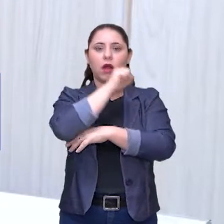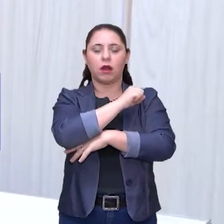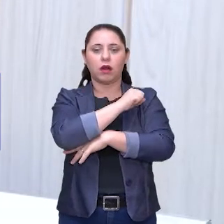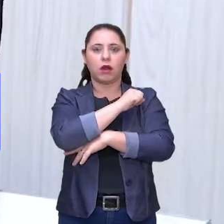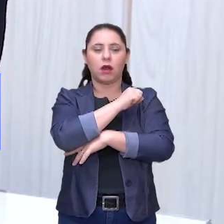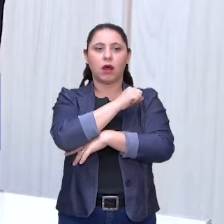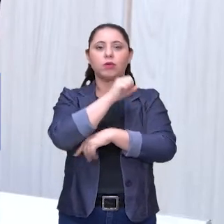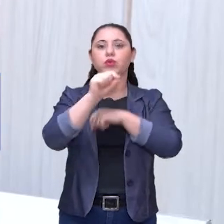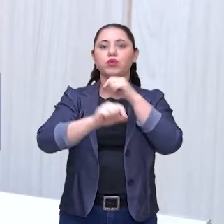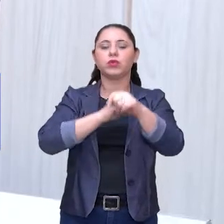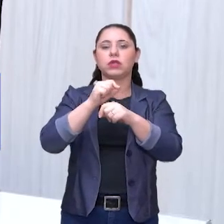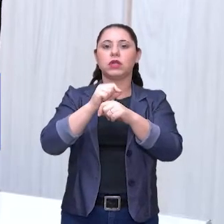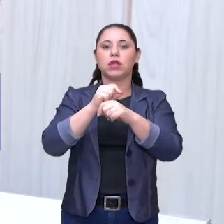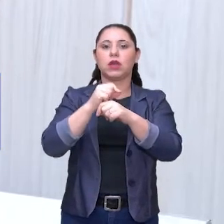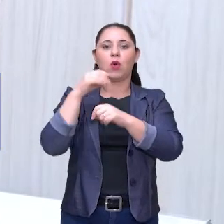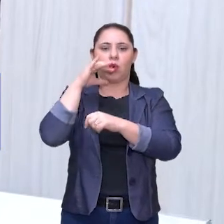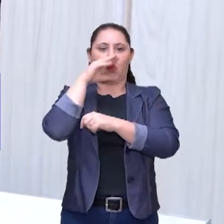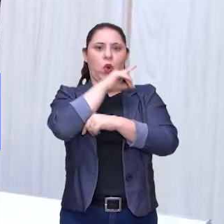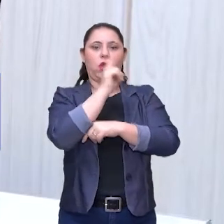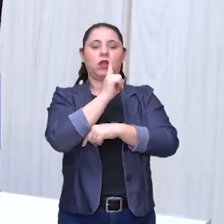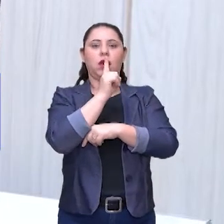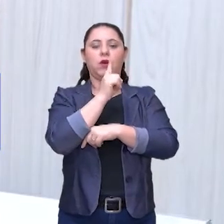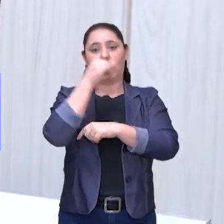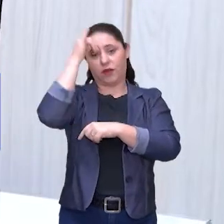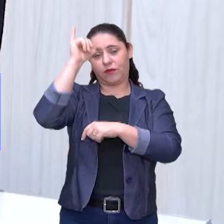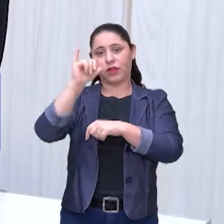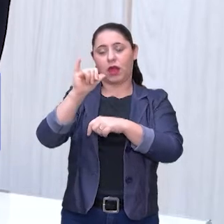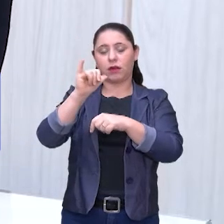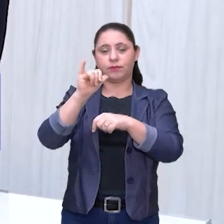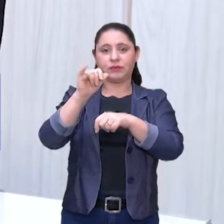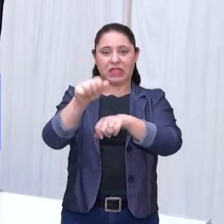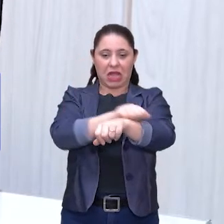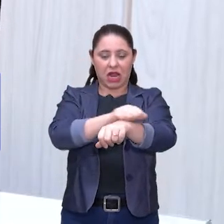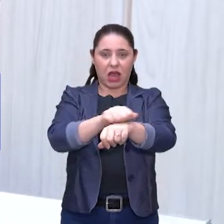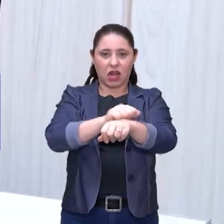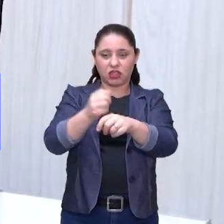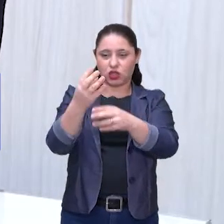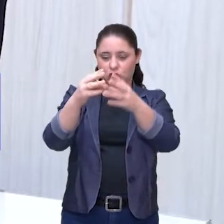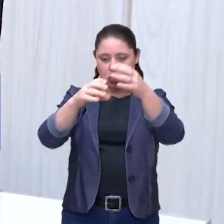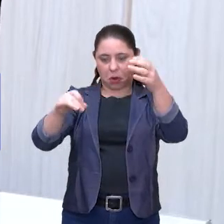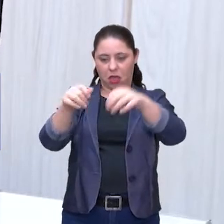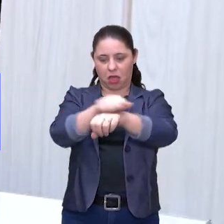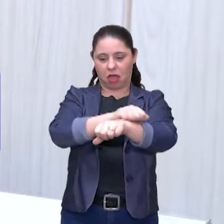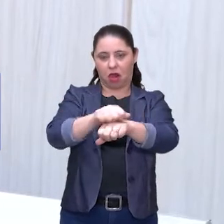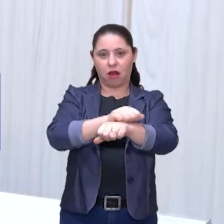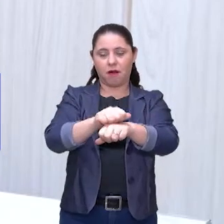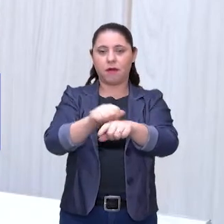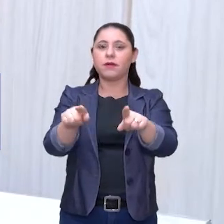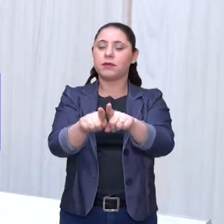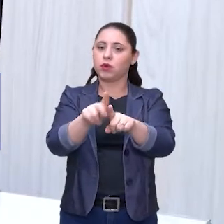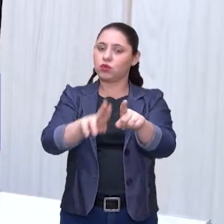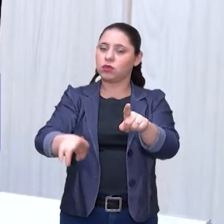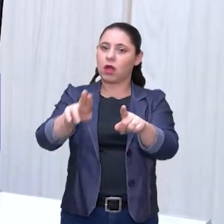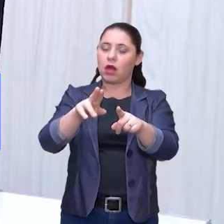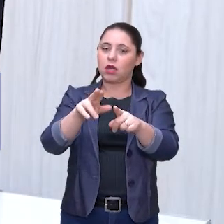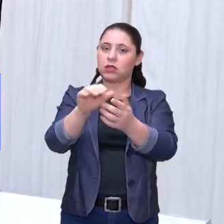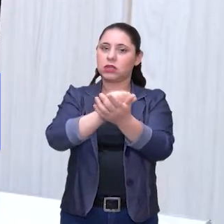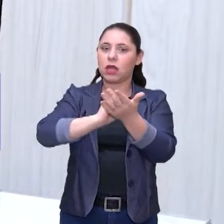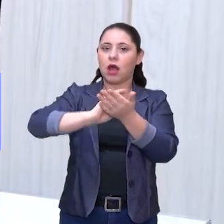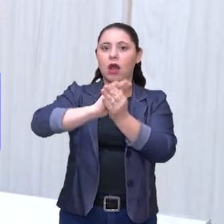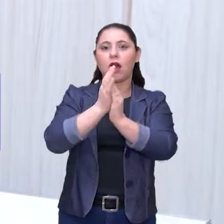mais rápidos, menos demorados, do morno para o frio, evitar bucha, escova, usar sabonetes que têm uma concentração maior